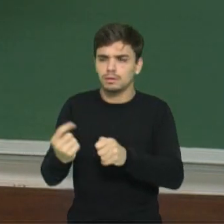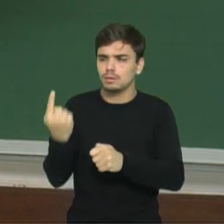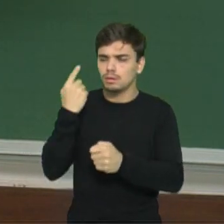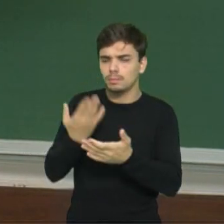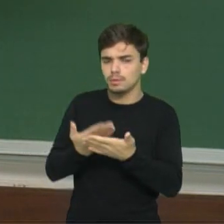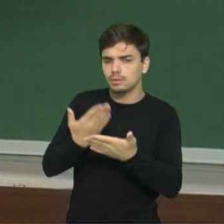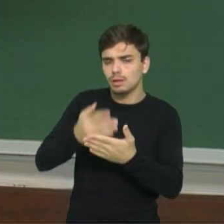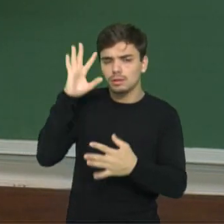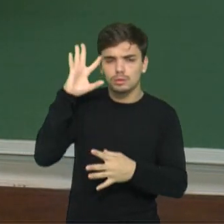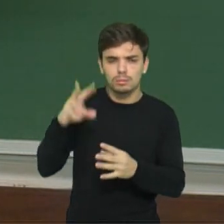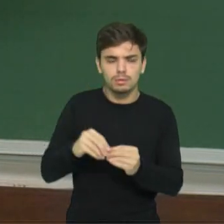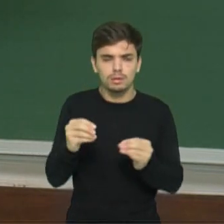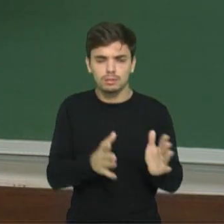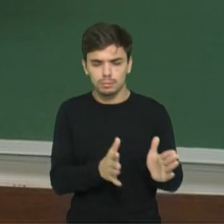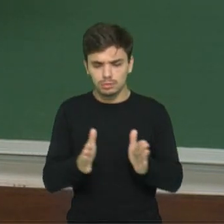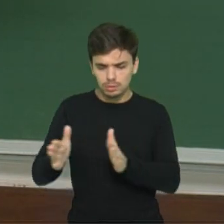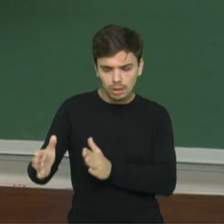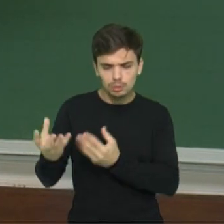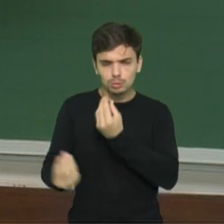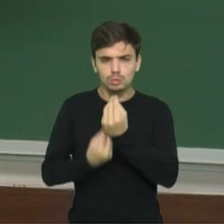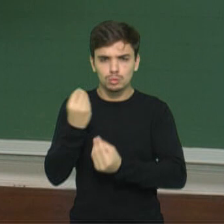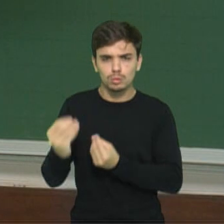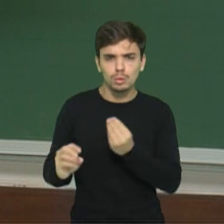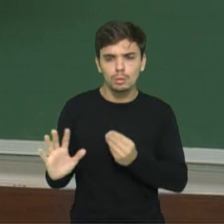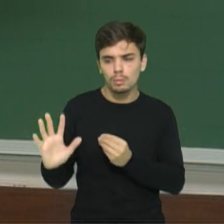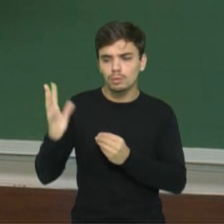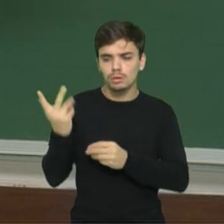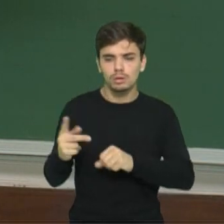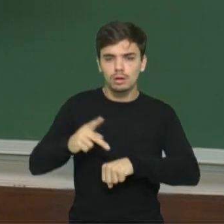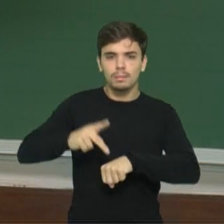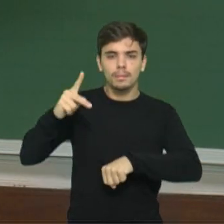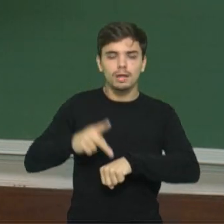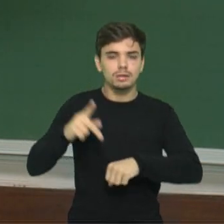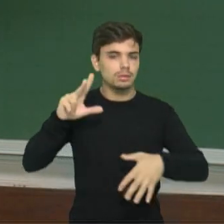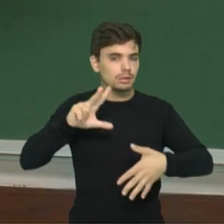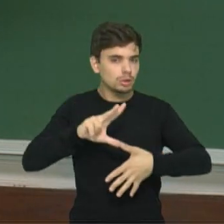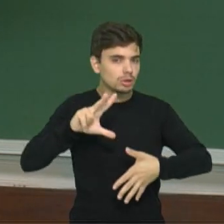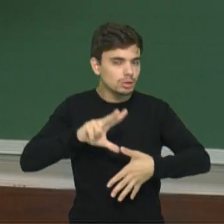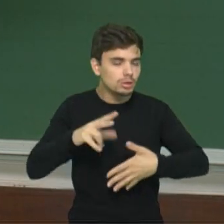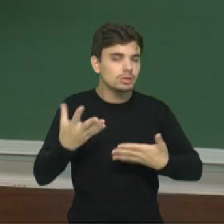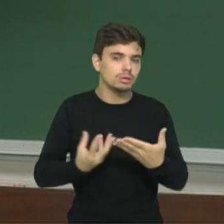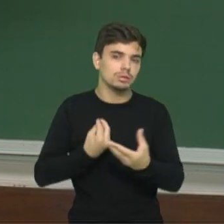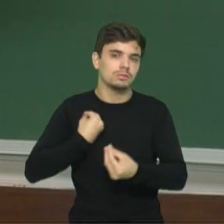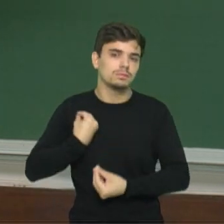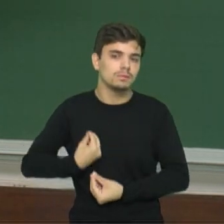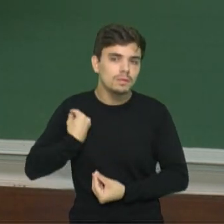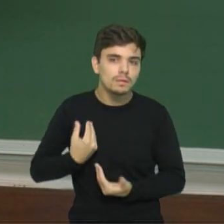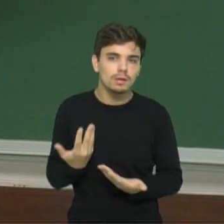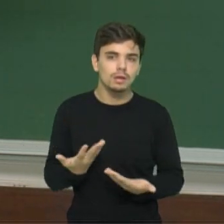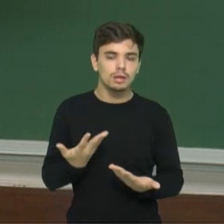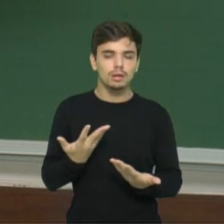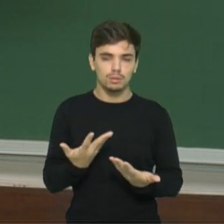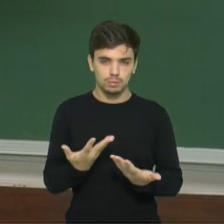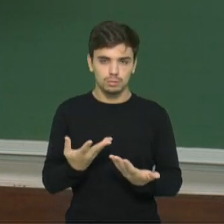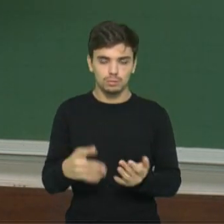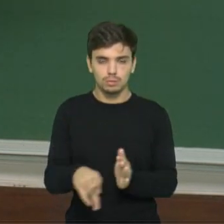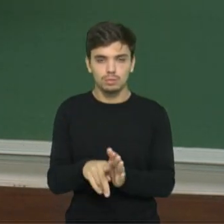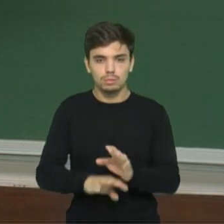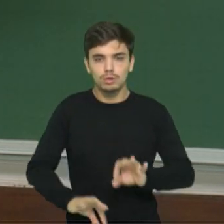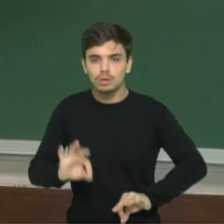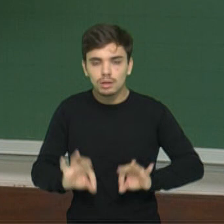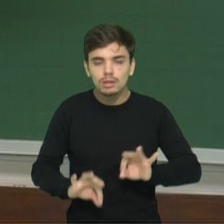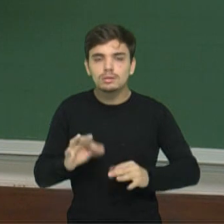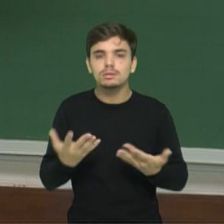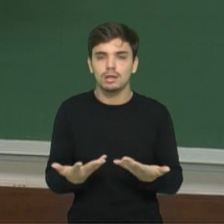né? Entendendo este processo de como os países latino-americanos eles viveram, eles instalaram as suas